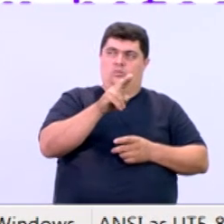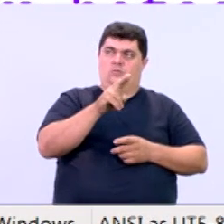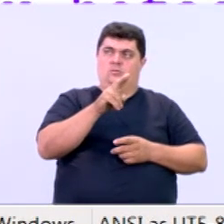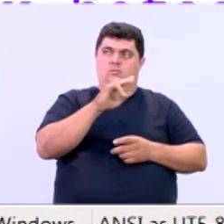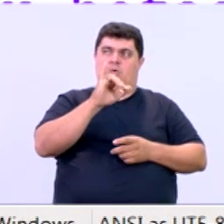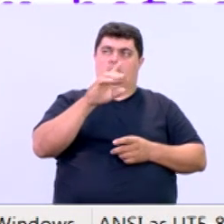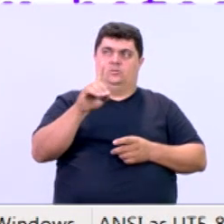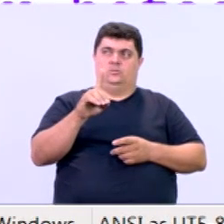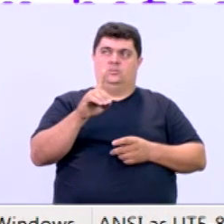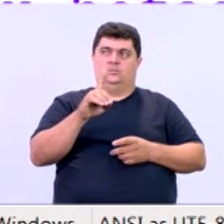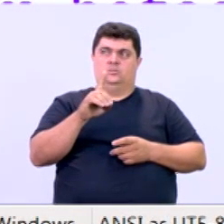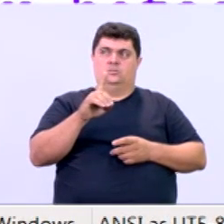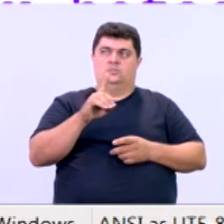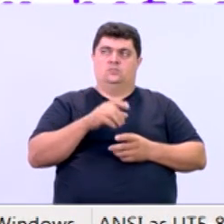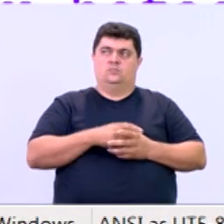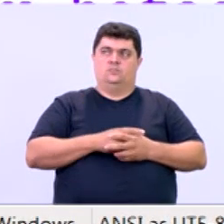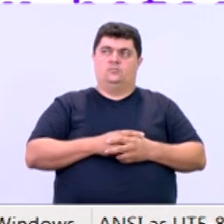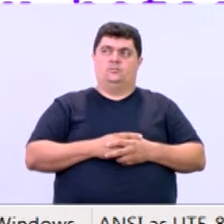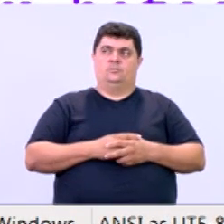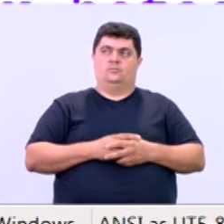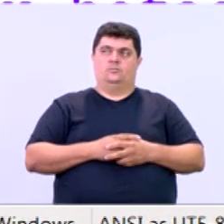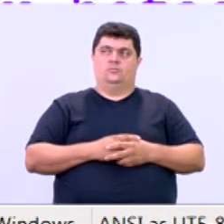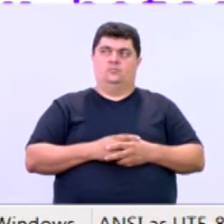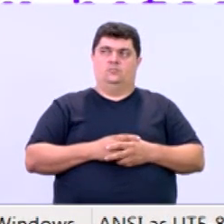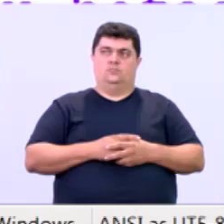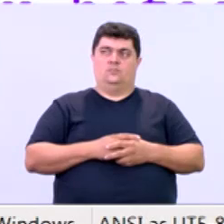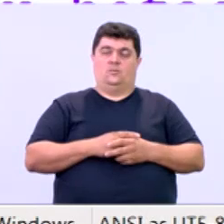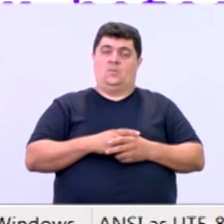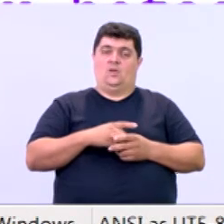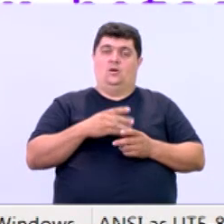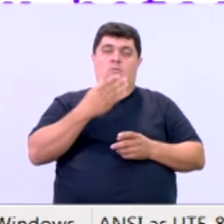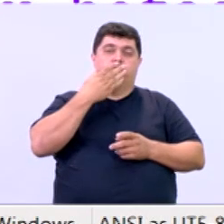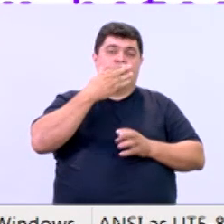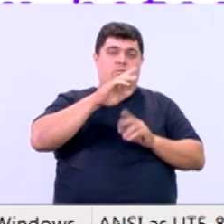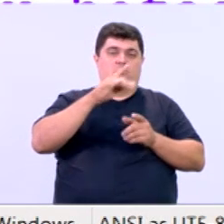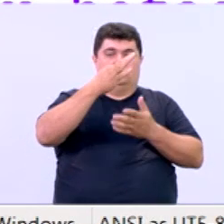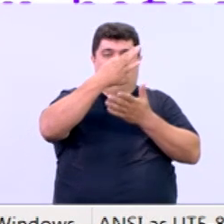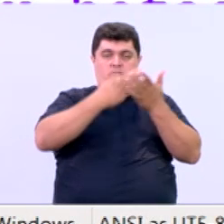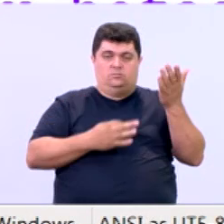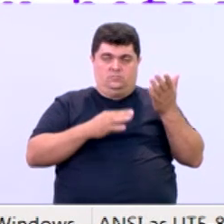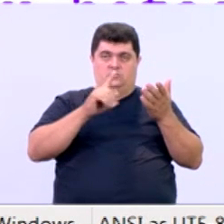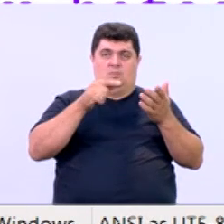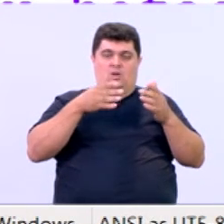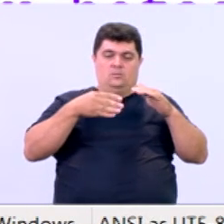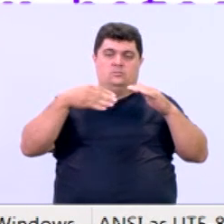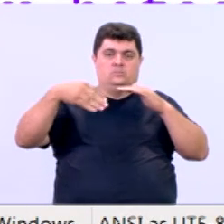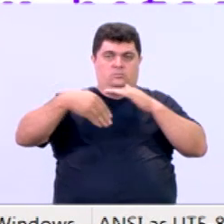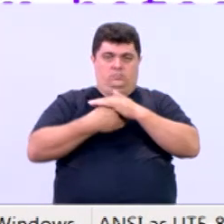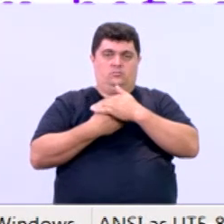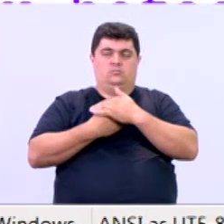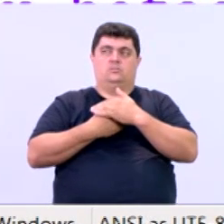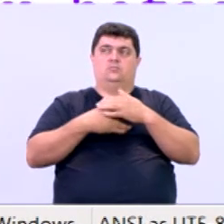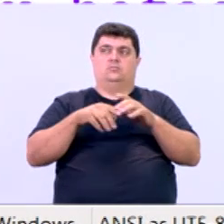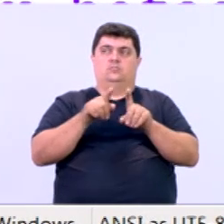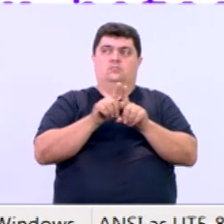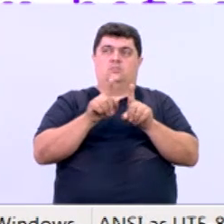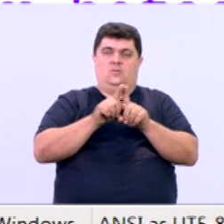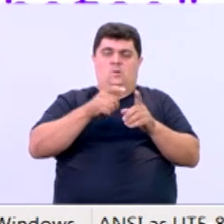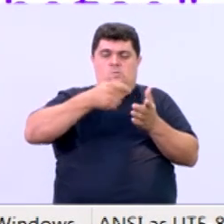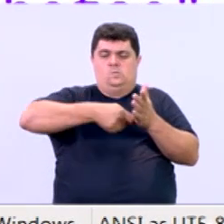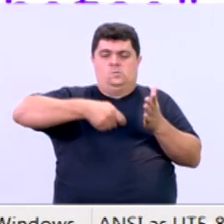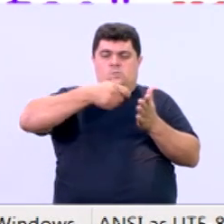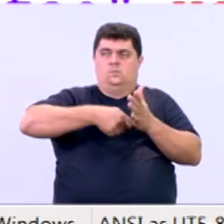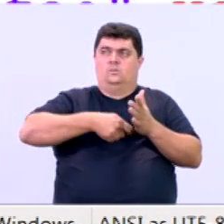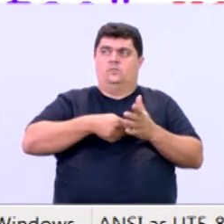ID, nome, do tipo texto, tá? Então, é uma entrada e ele é obrigatório,